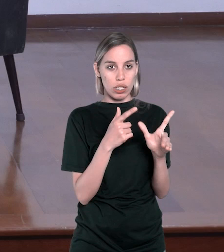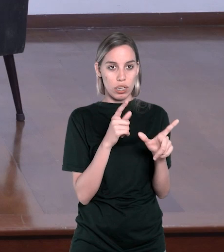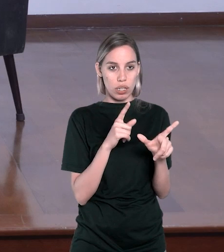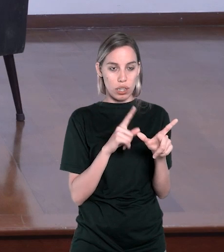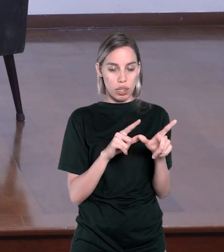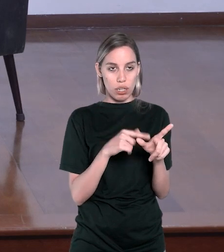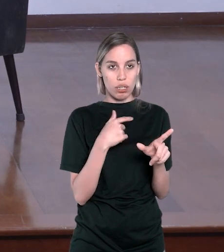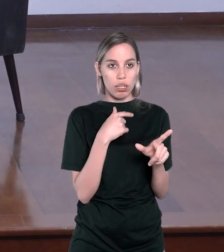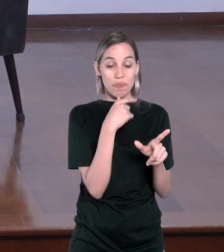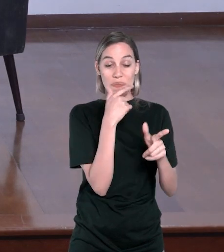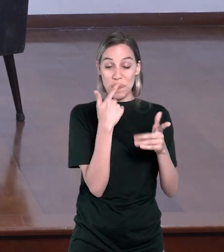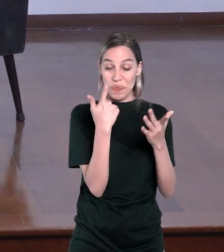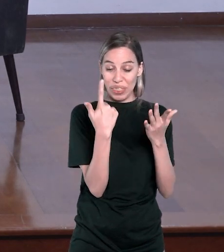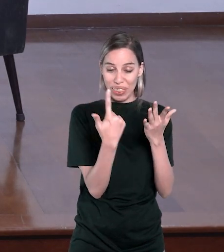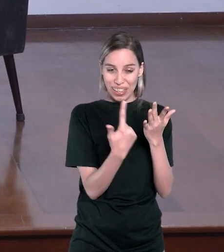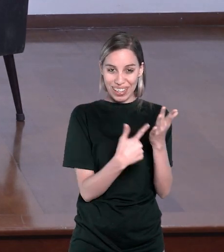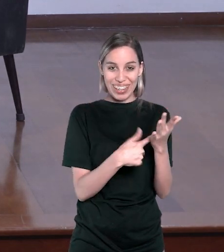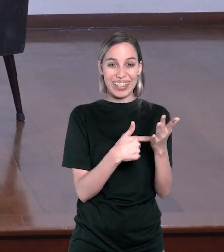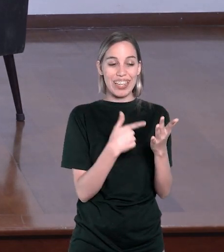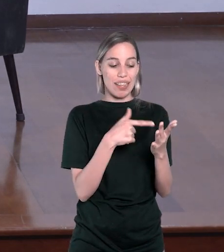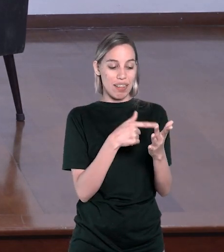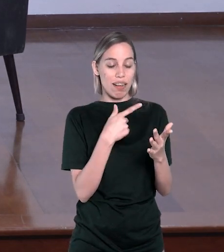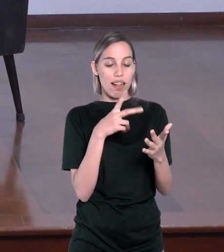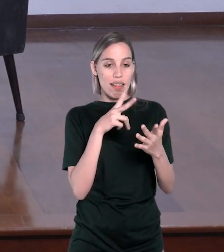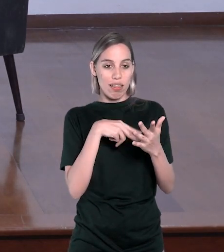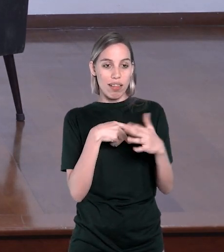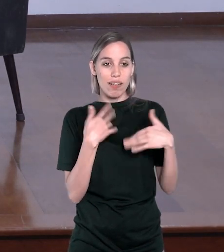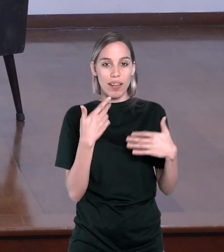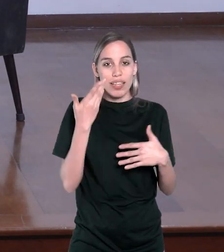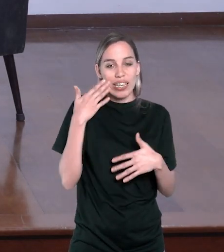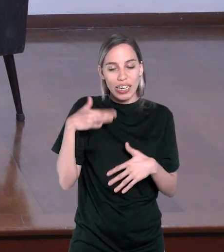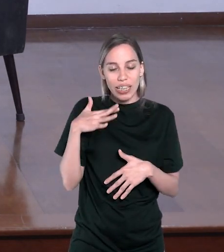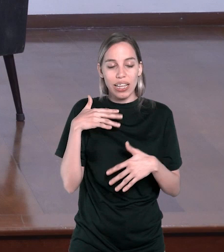eu era criança, e ela ainda